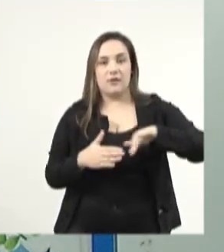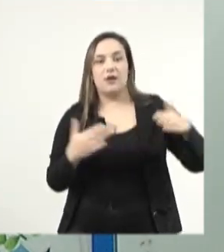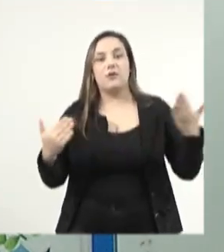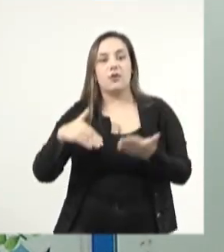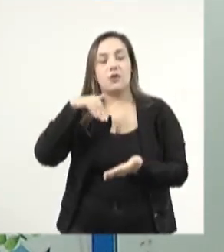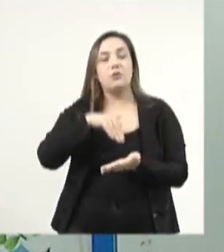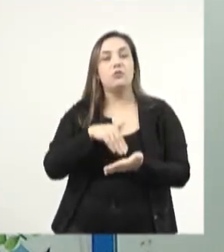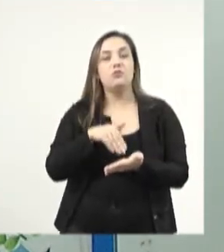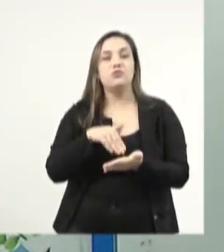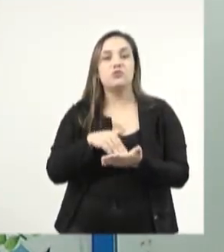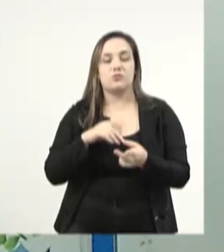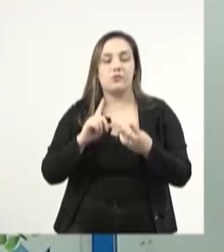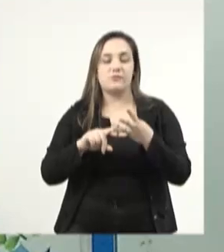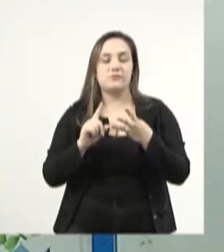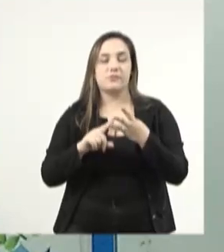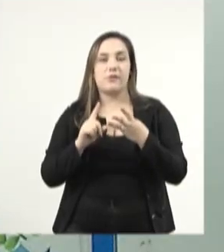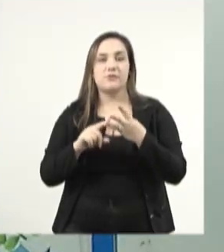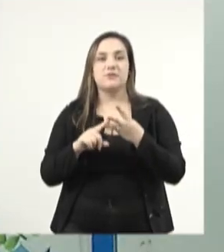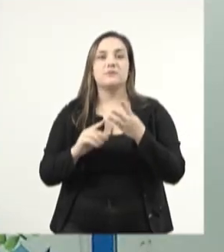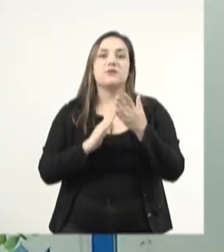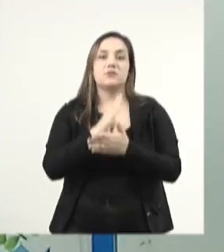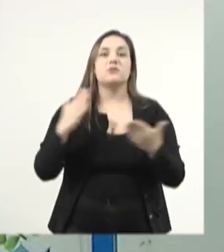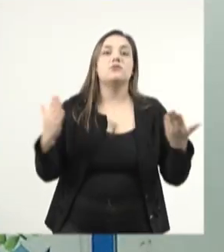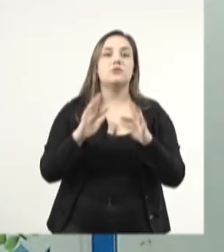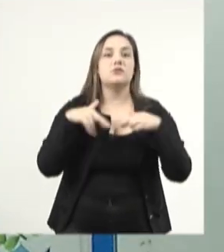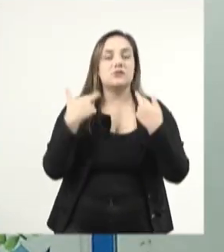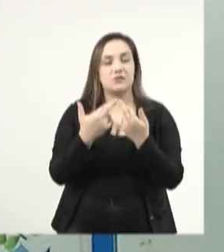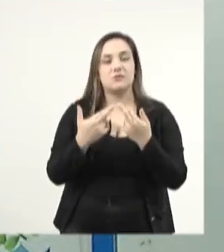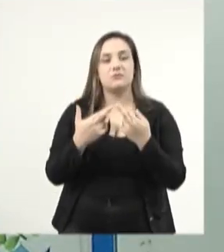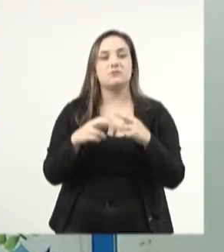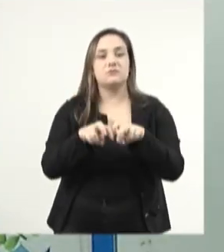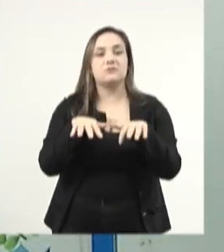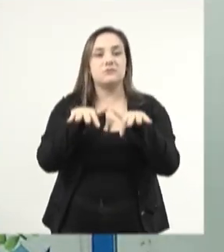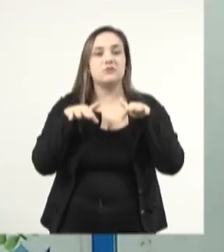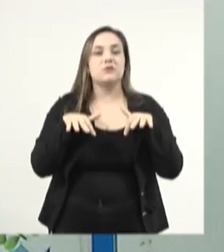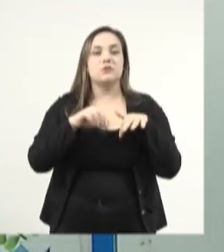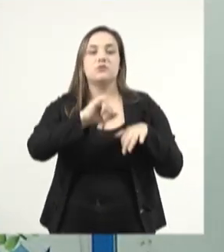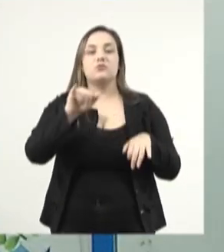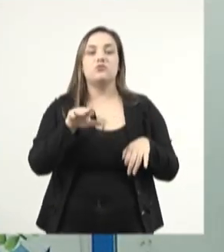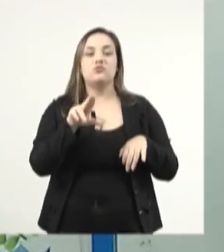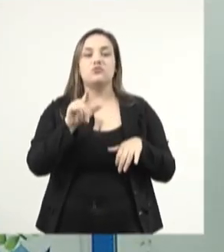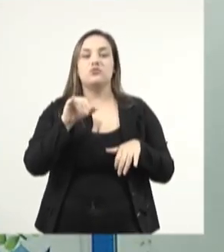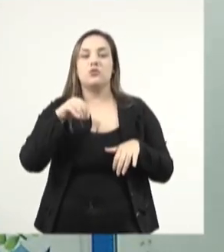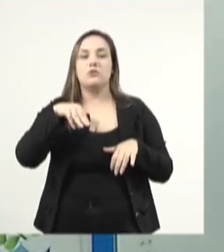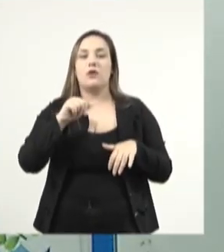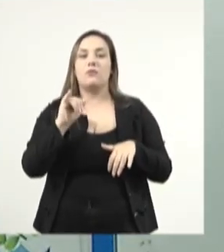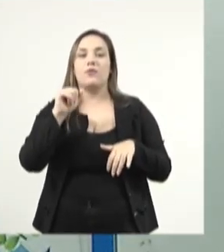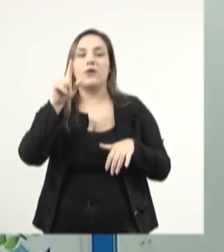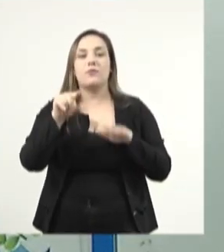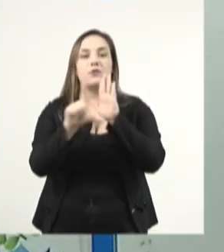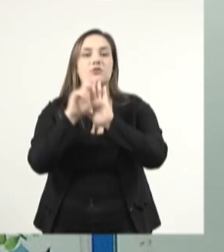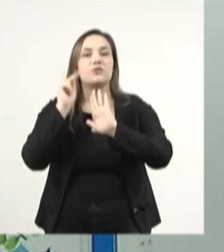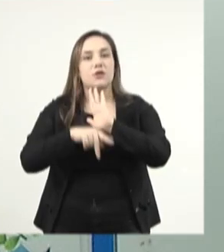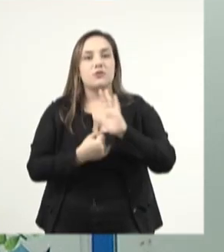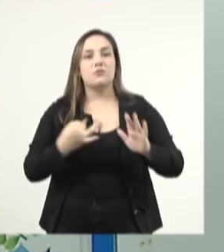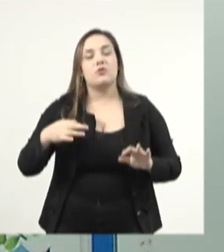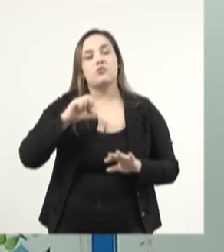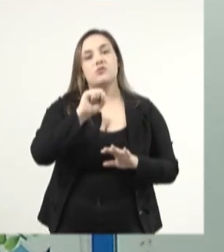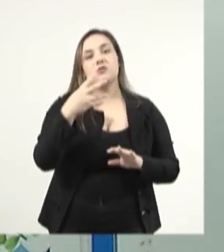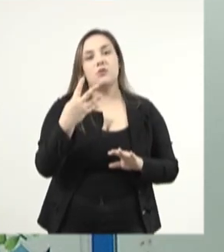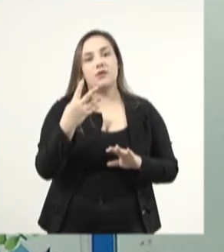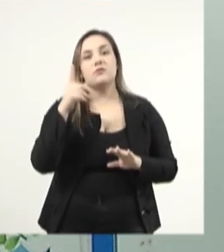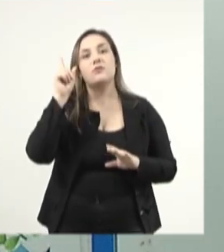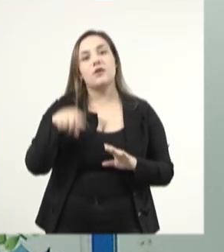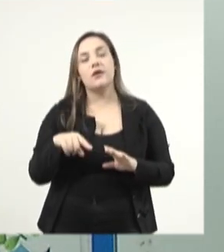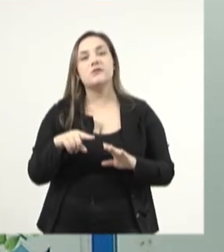item, terceiro e último item, também aprovado na sessão de hoje aqui no plenário Júlio Maia pelos deputados, projeto de lei de número 84, matéria